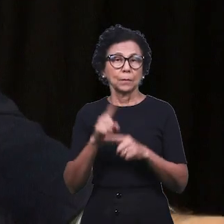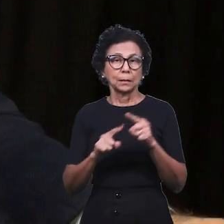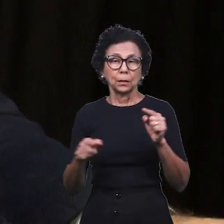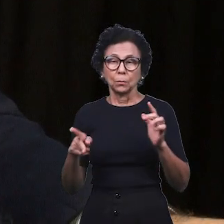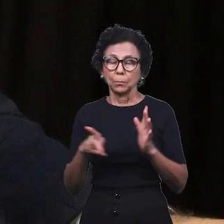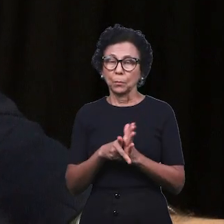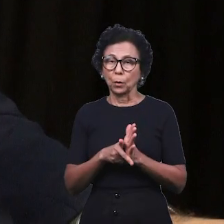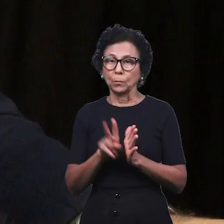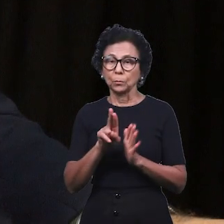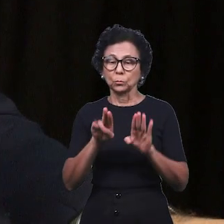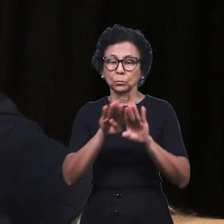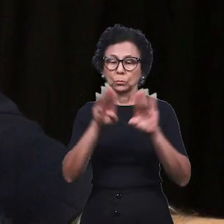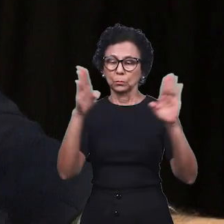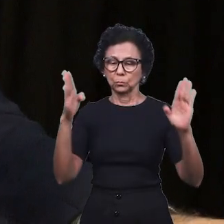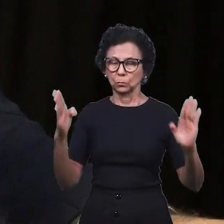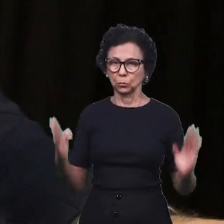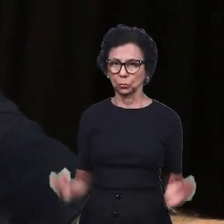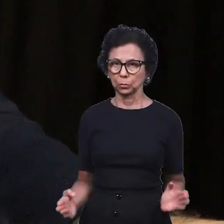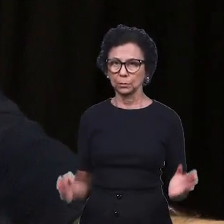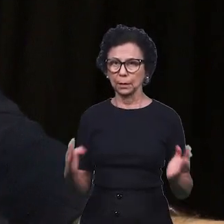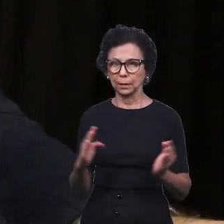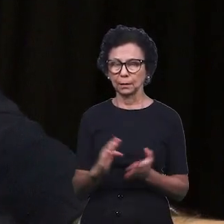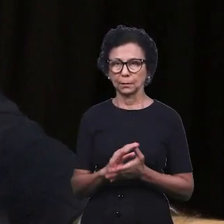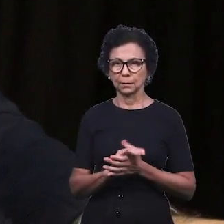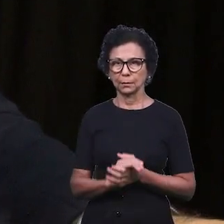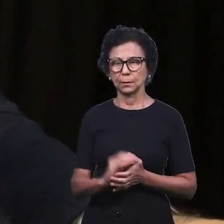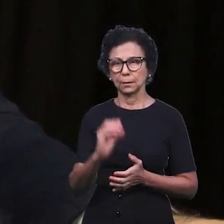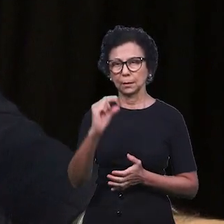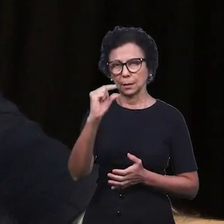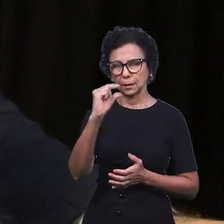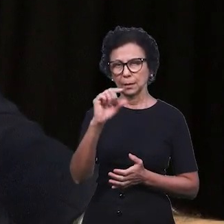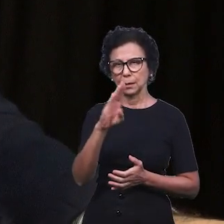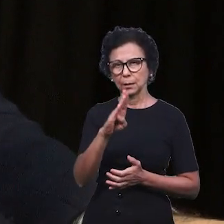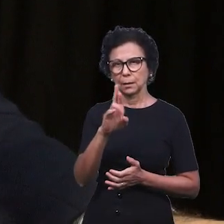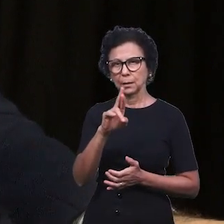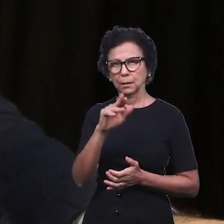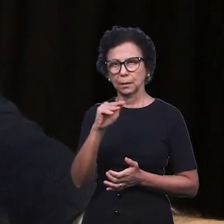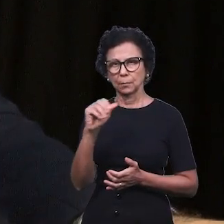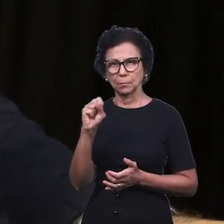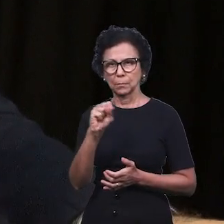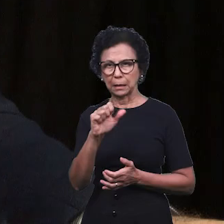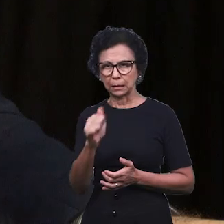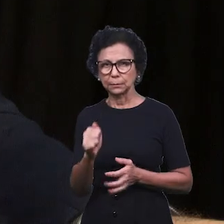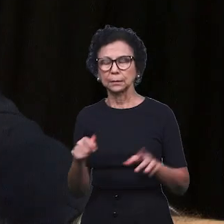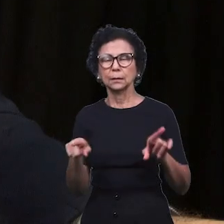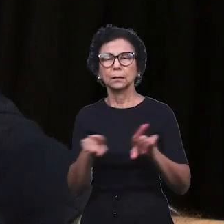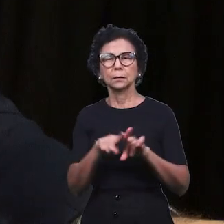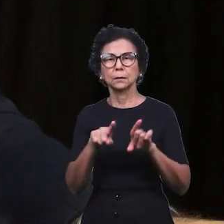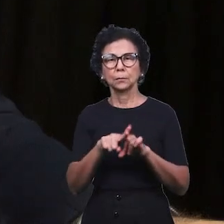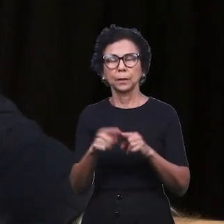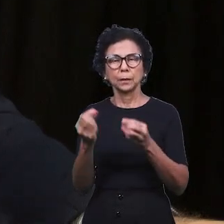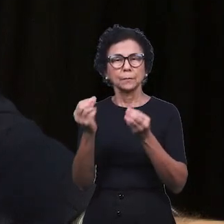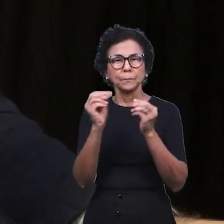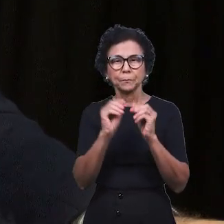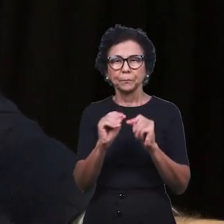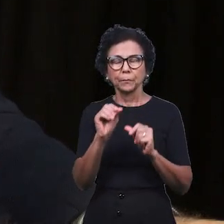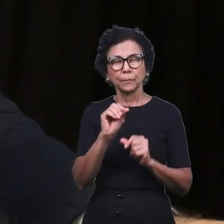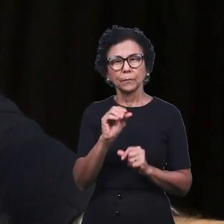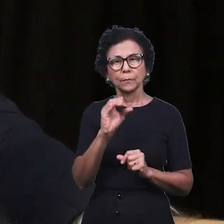aconteceu, a Bíblia nos conta isso, né? Então isso também ocorre conosco, na verdade, olhando